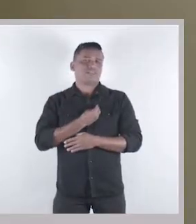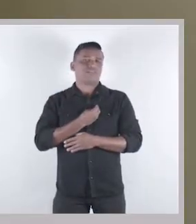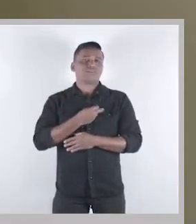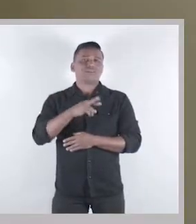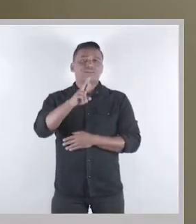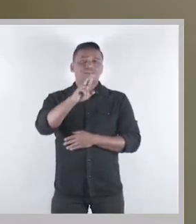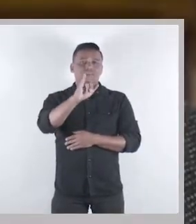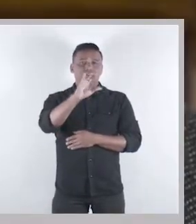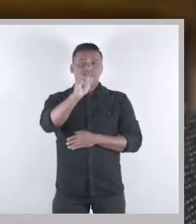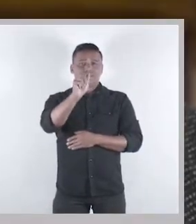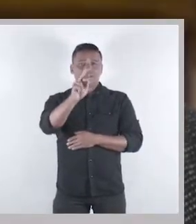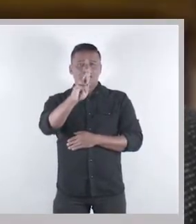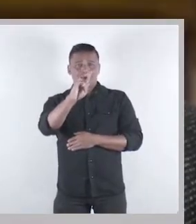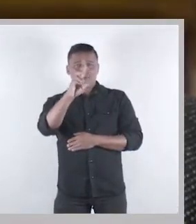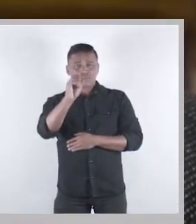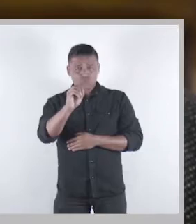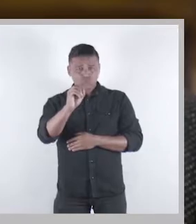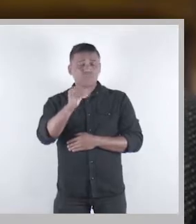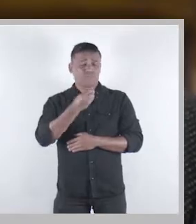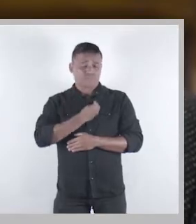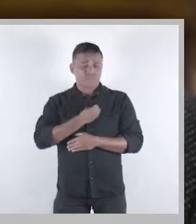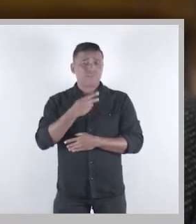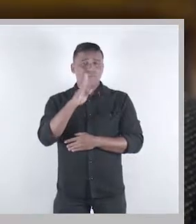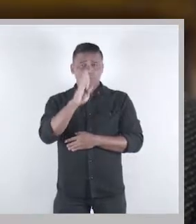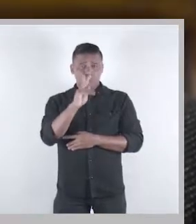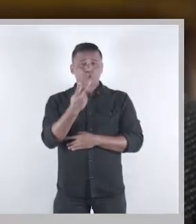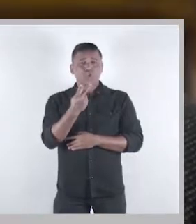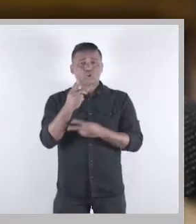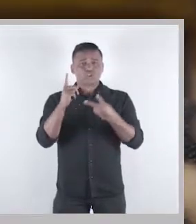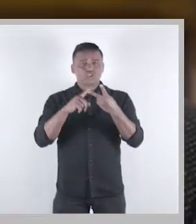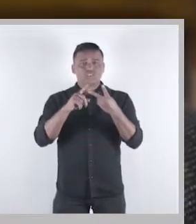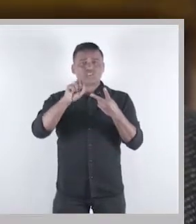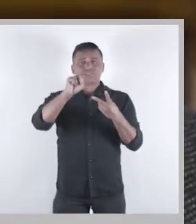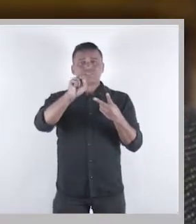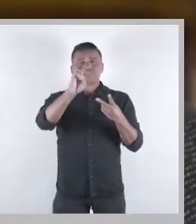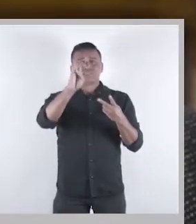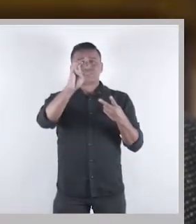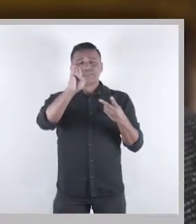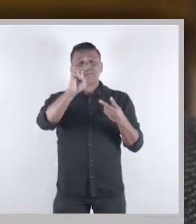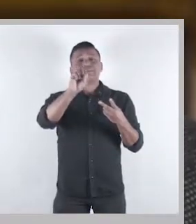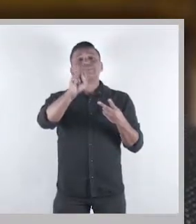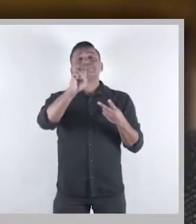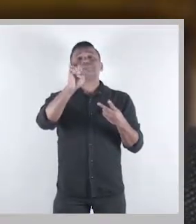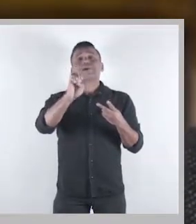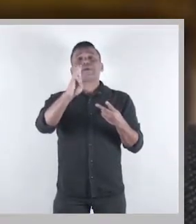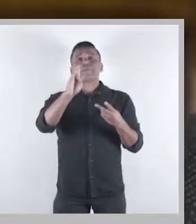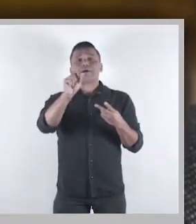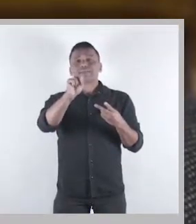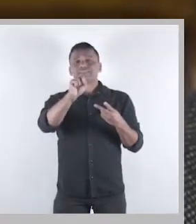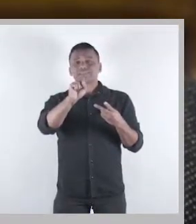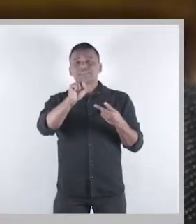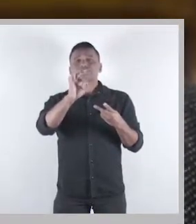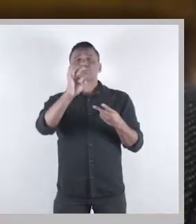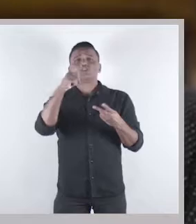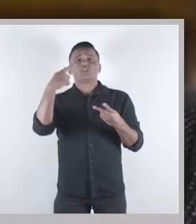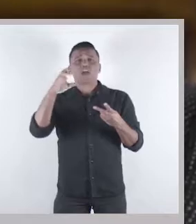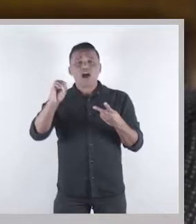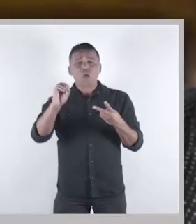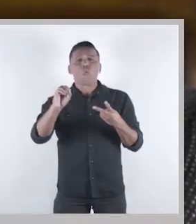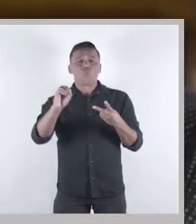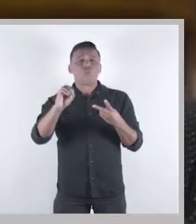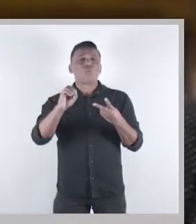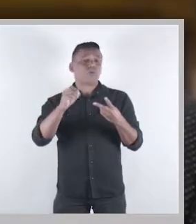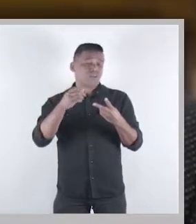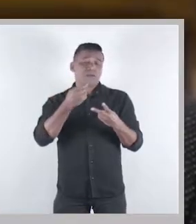ou Sebastião Nunes né que hoje mora próximo a Belo Horizonte mas morou muito tempo aqui a